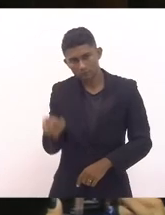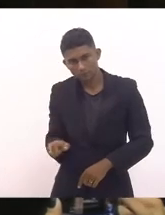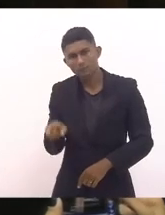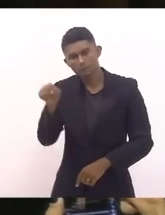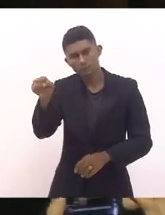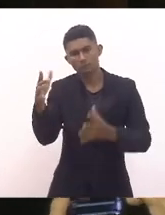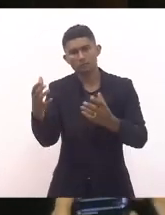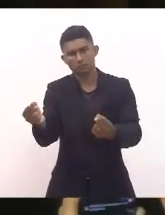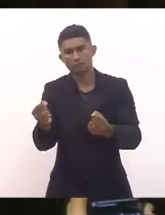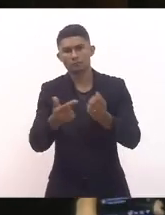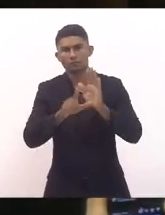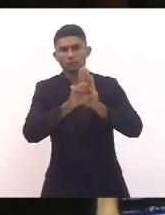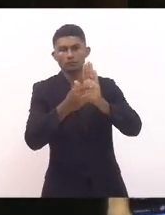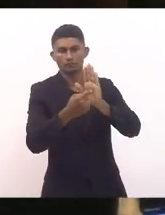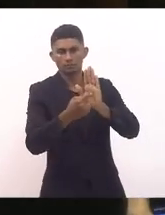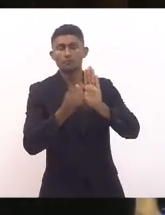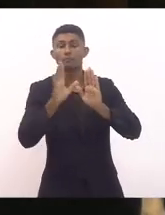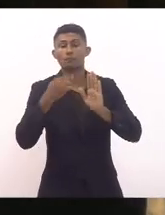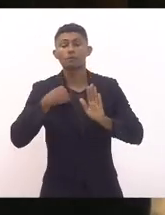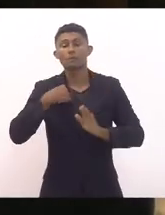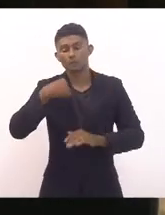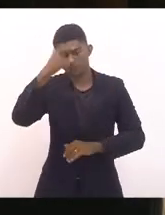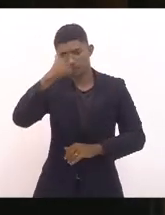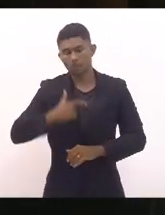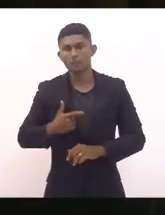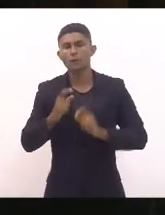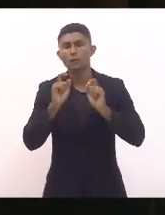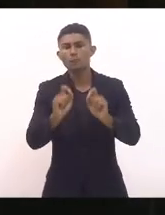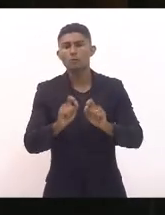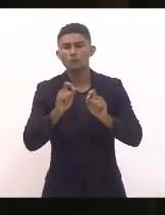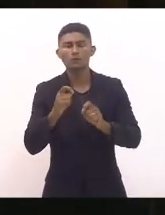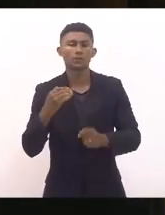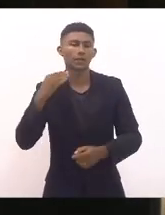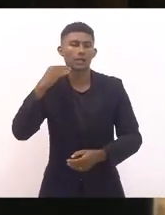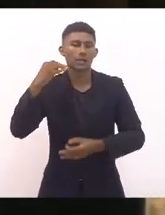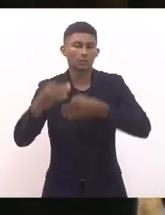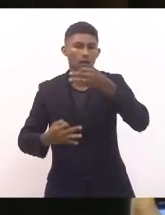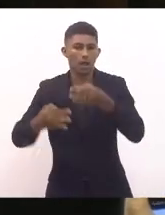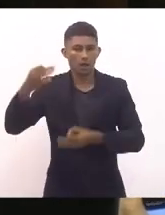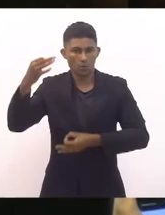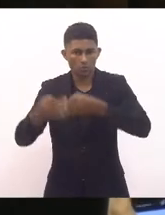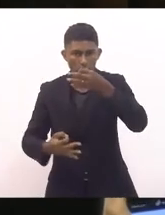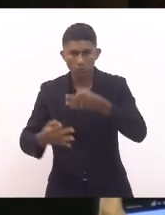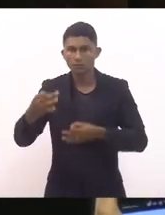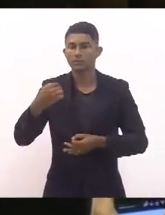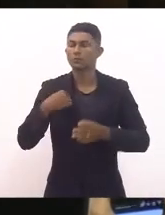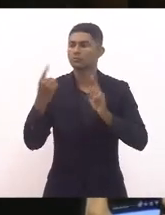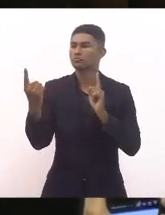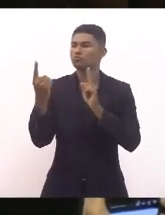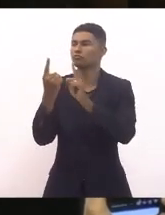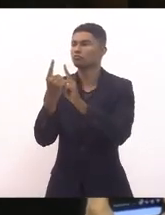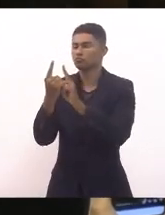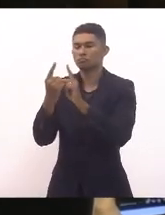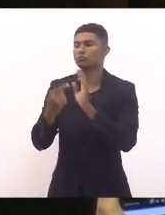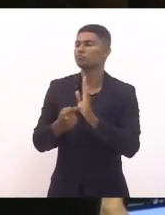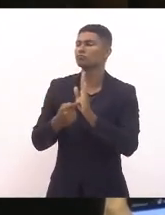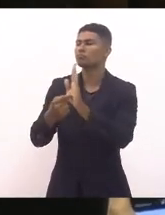sancionado, eu dei entrada no Tribunal de Justiça com uma representação de